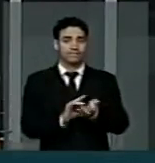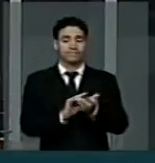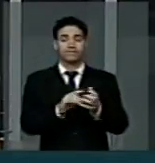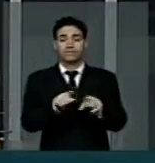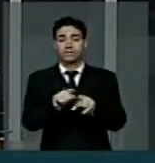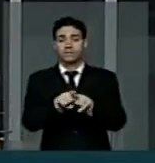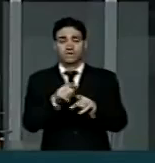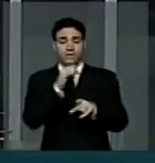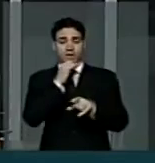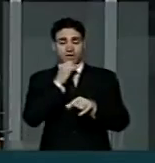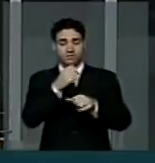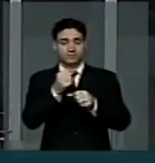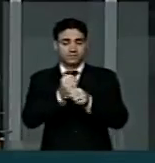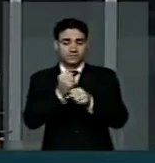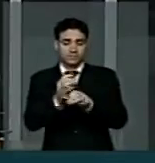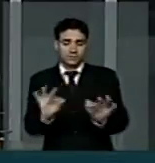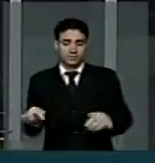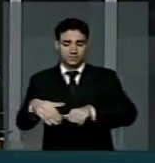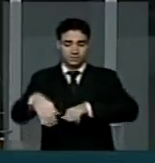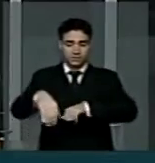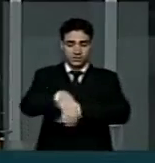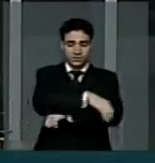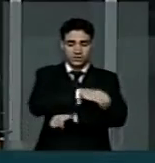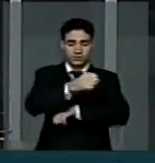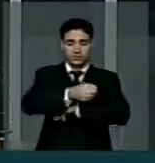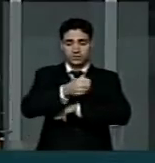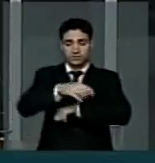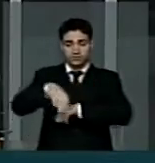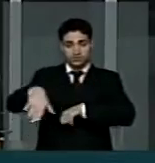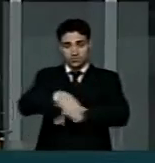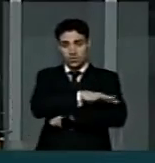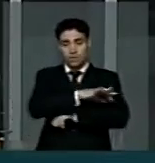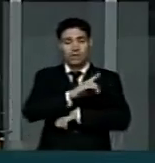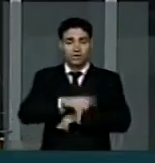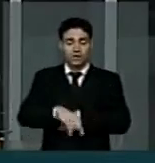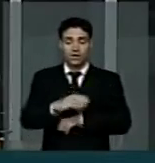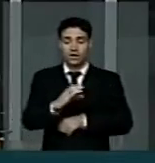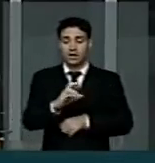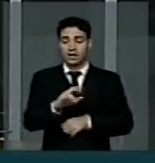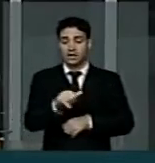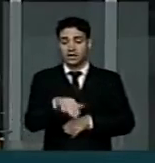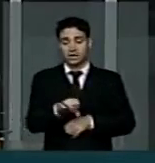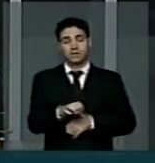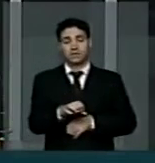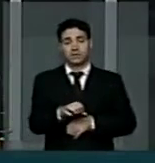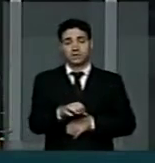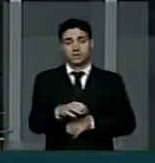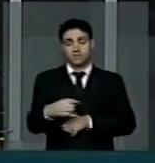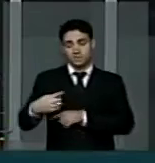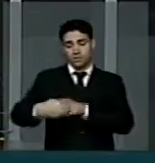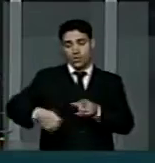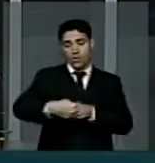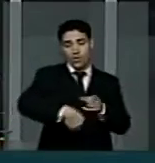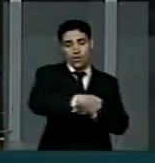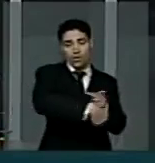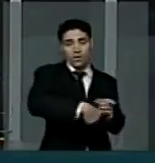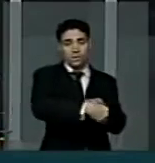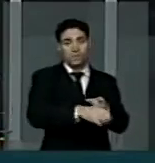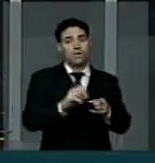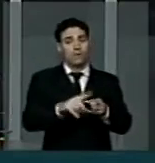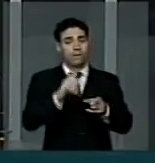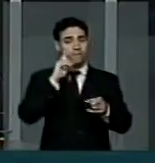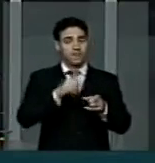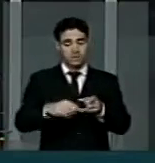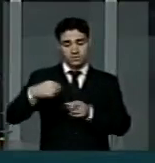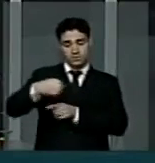Patrolar uma estrada particular é crime. Passar a patrola, ou mandar patrolar